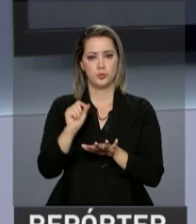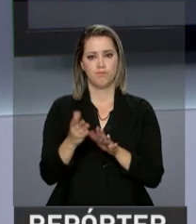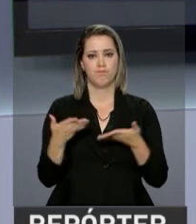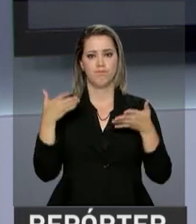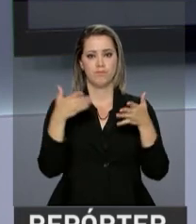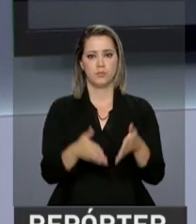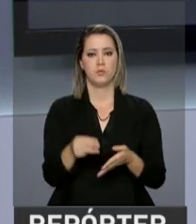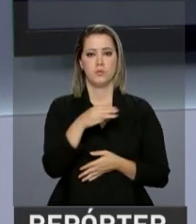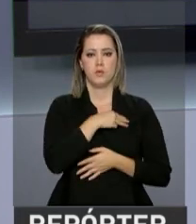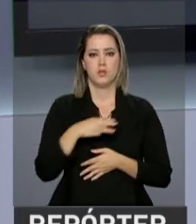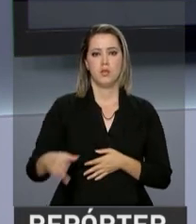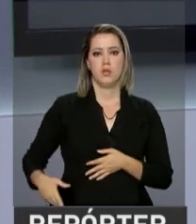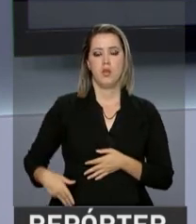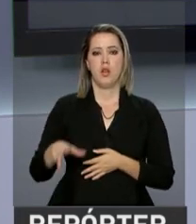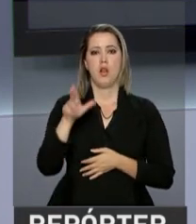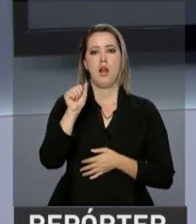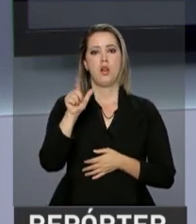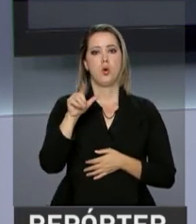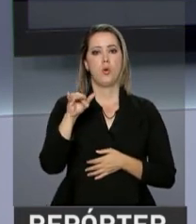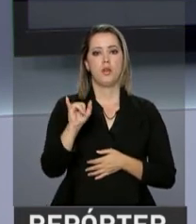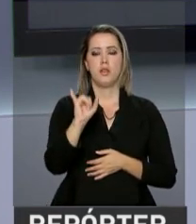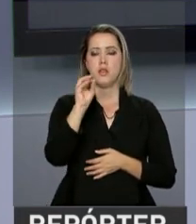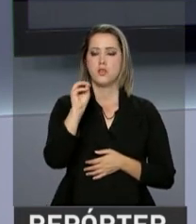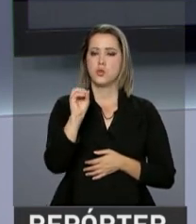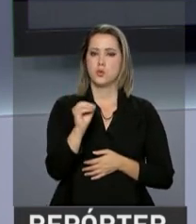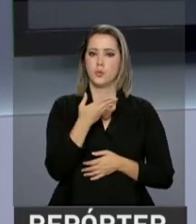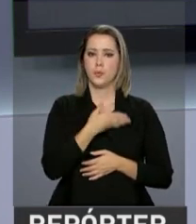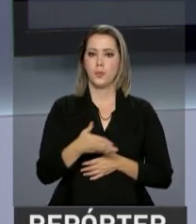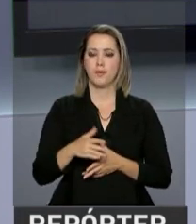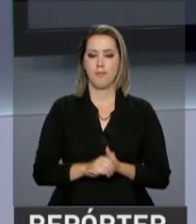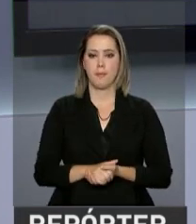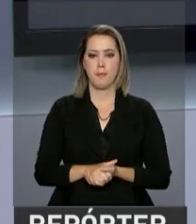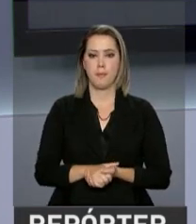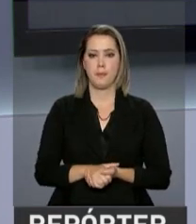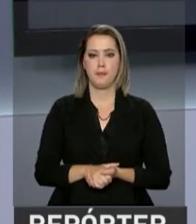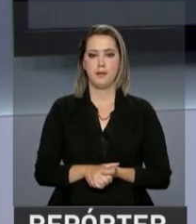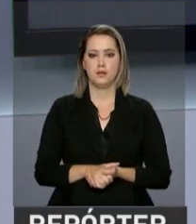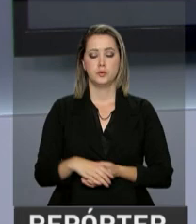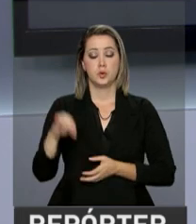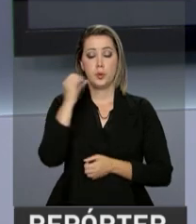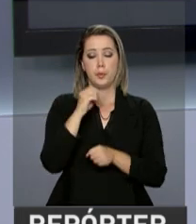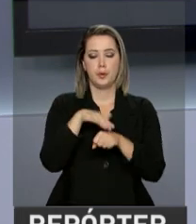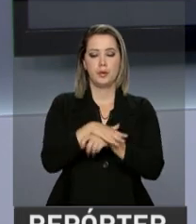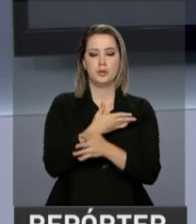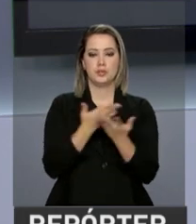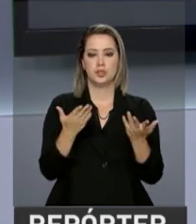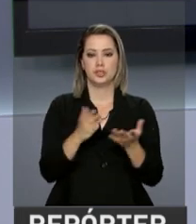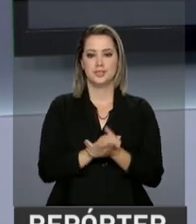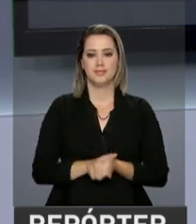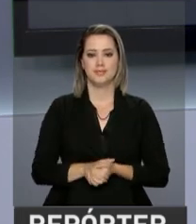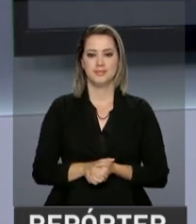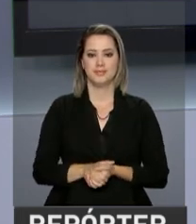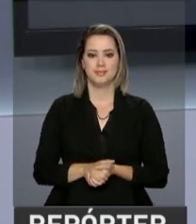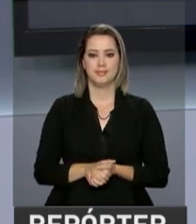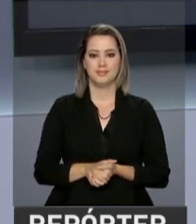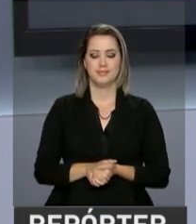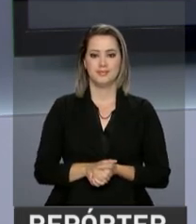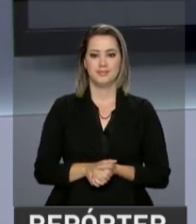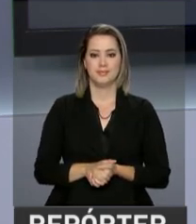a participação do ministro Aloysio Nunes Ferreira. Olá, Paola, boa noite para você.